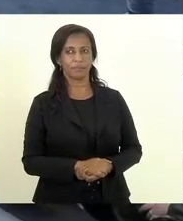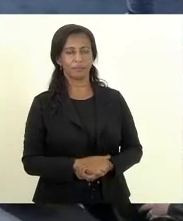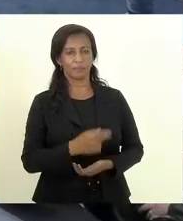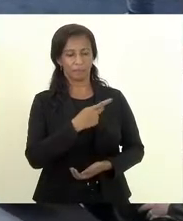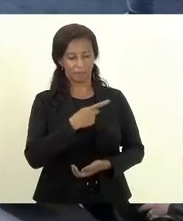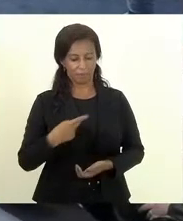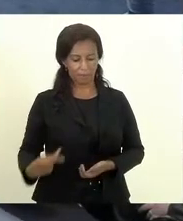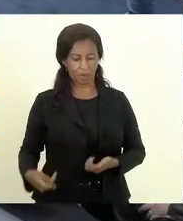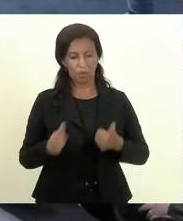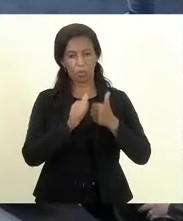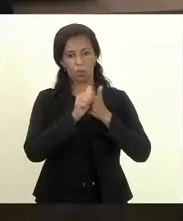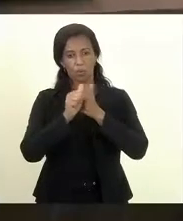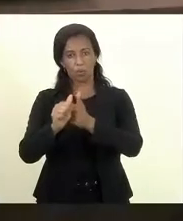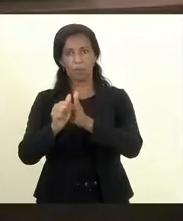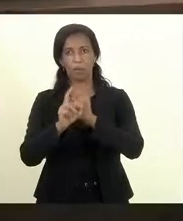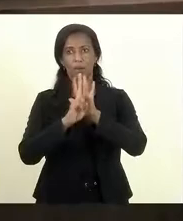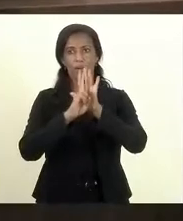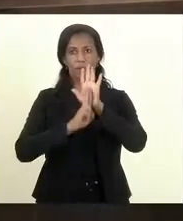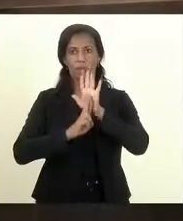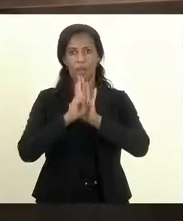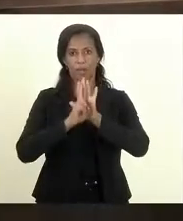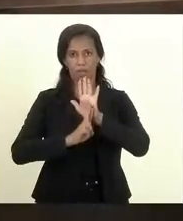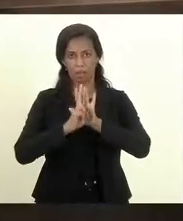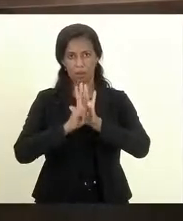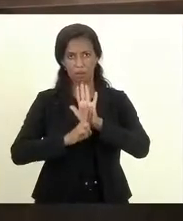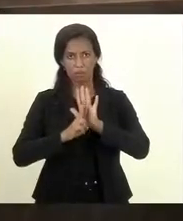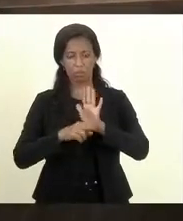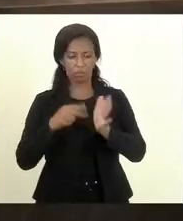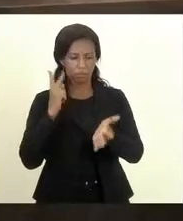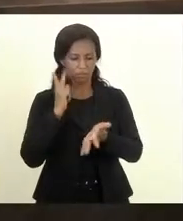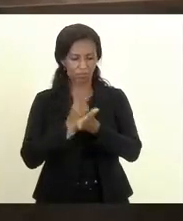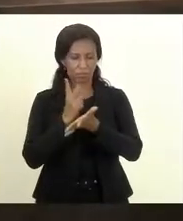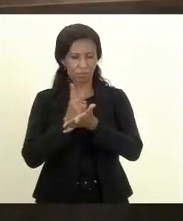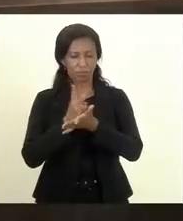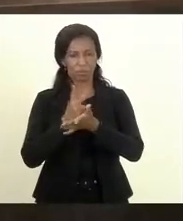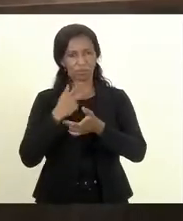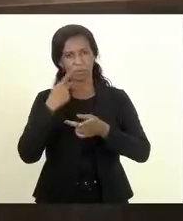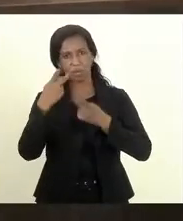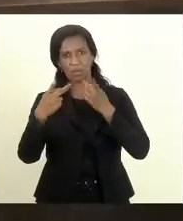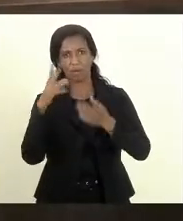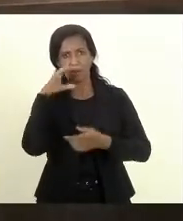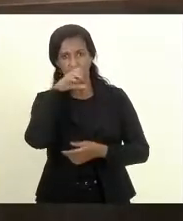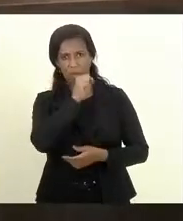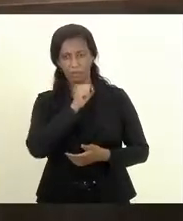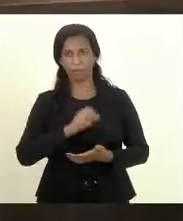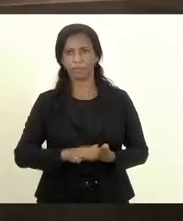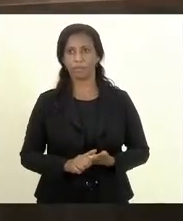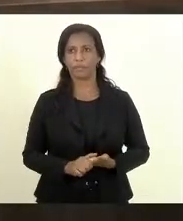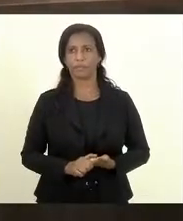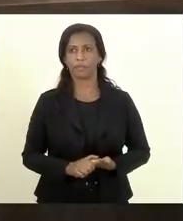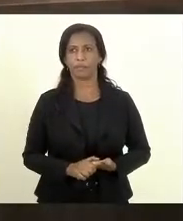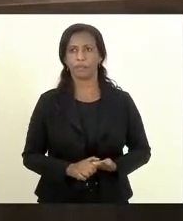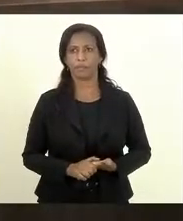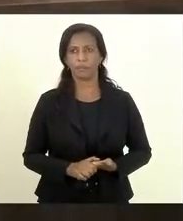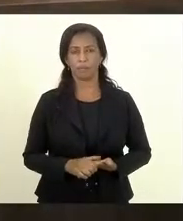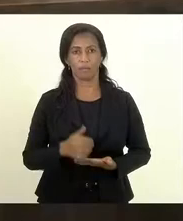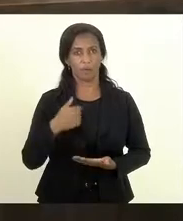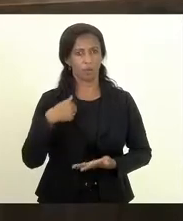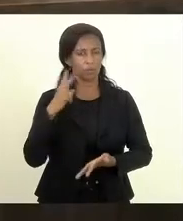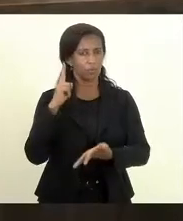Presidente, eu acompanho o voto do relator. Eu sempre fazer só um pronunciamento, se Vossa Excelência permitir, muito rápido. Eu